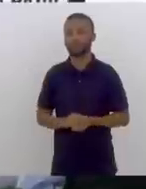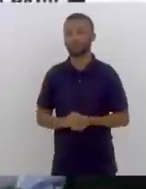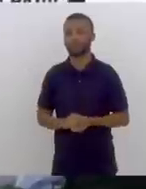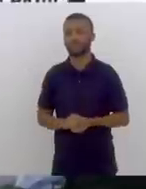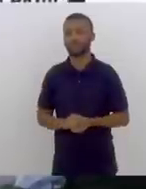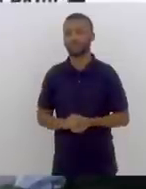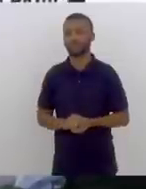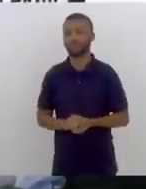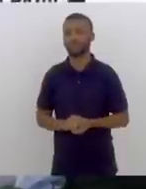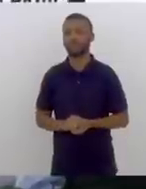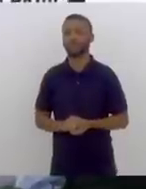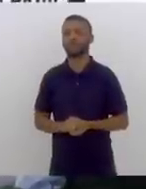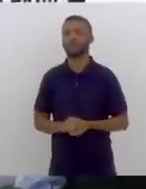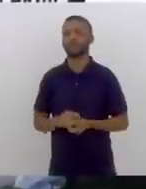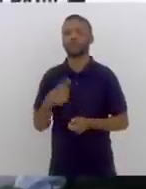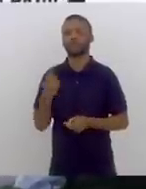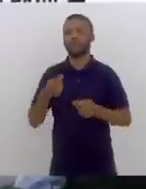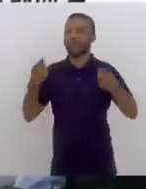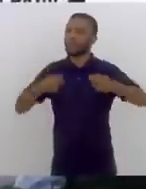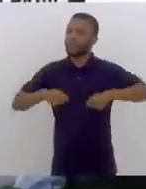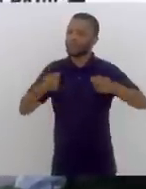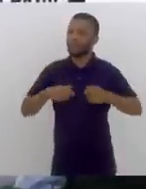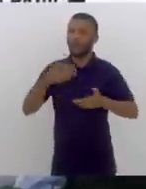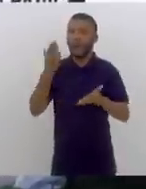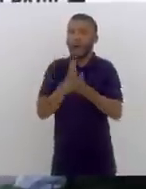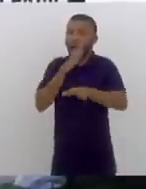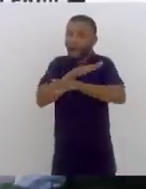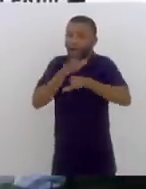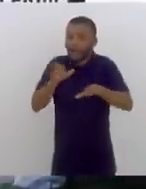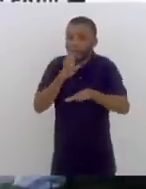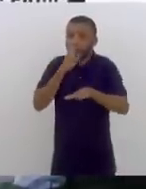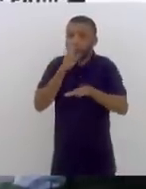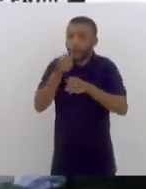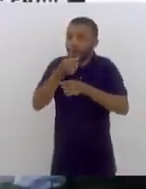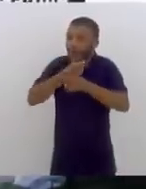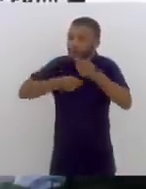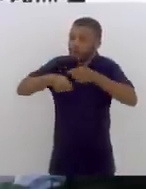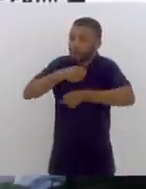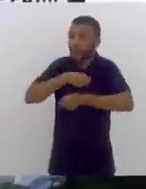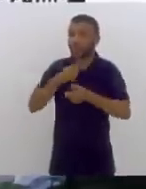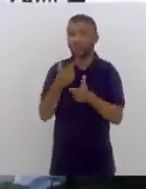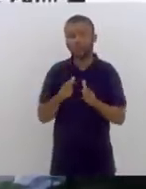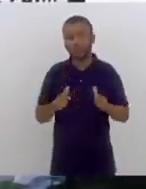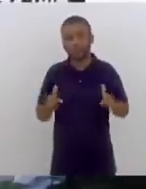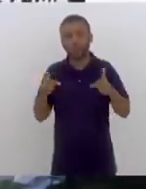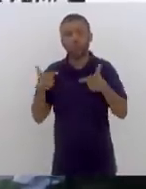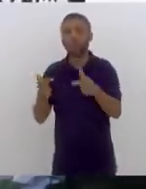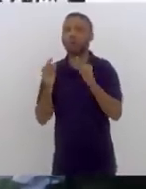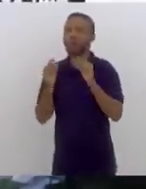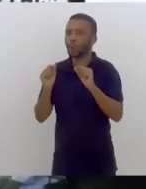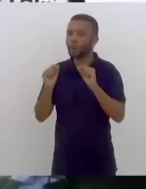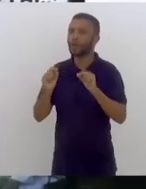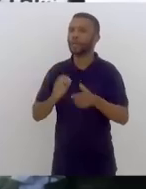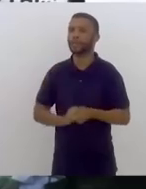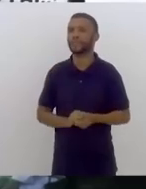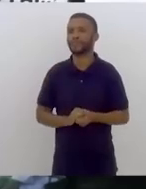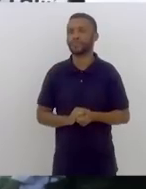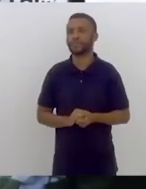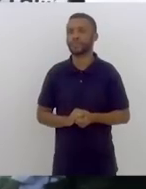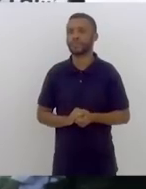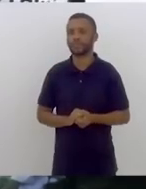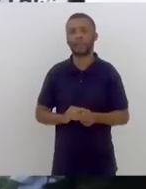o que que a gente precisa a gente precisa acabar com silêncio administrativo e providenciar Deputado que